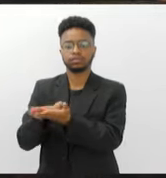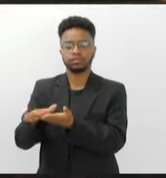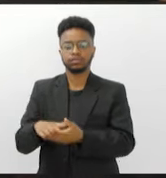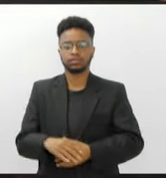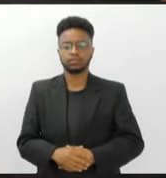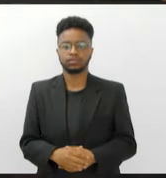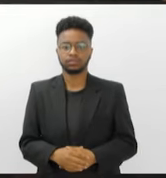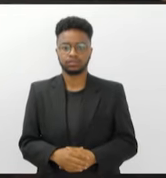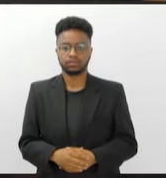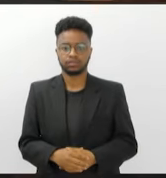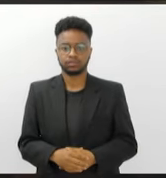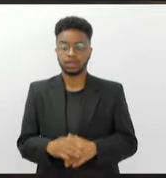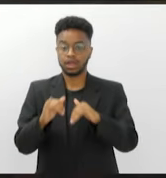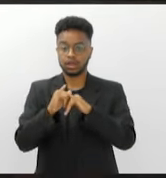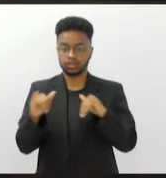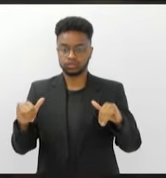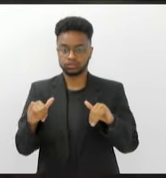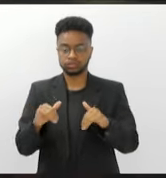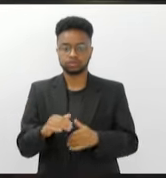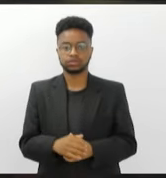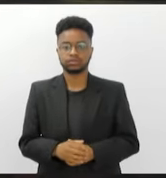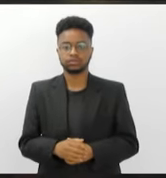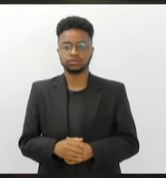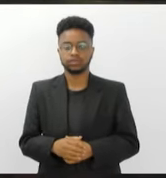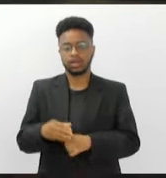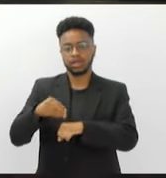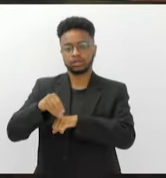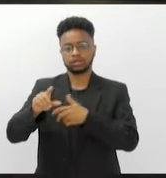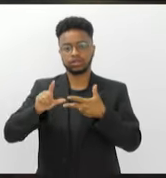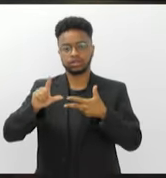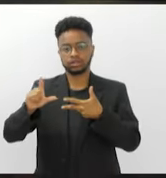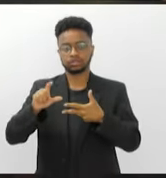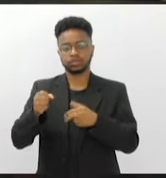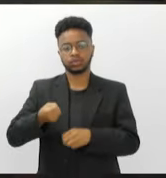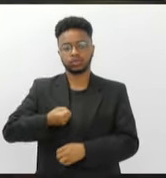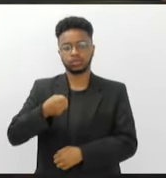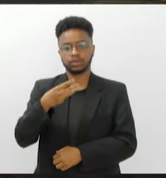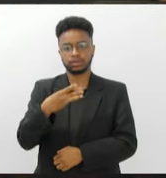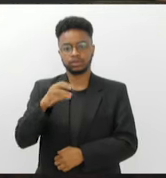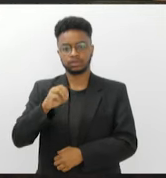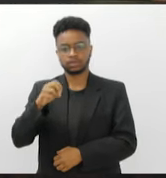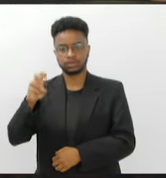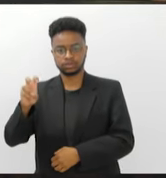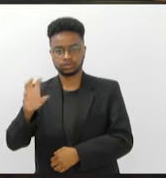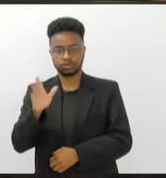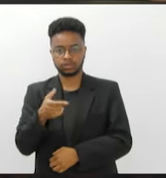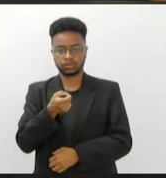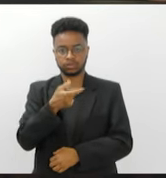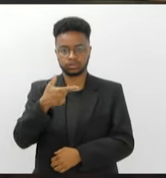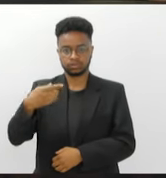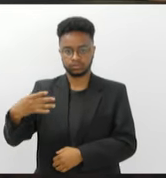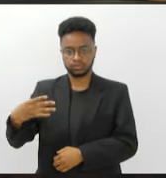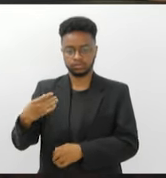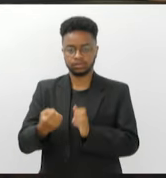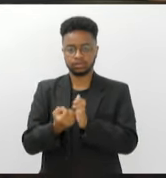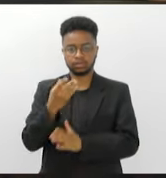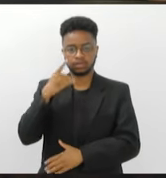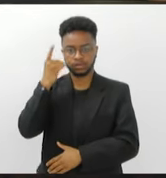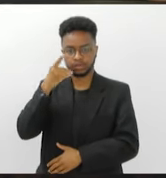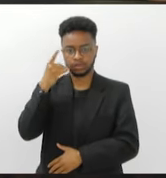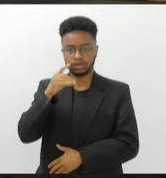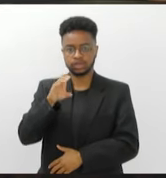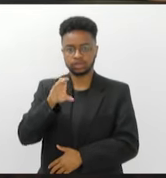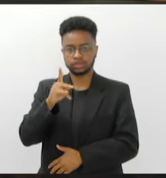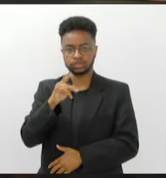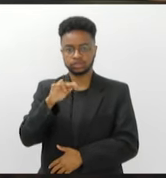promulgação. Anuncio indicação legislativa número 305 de 24, de autoria do deputado